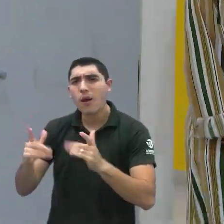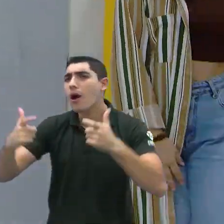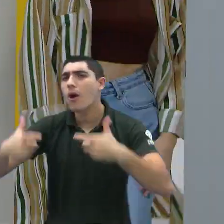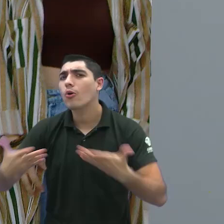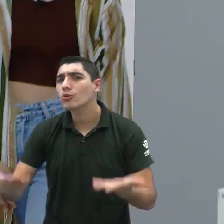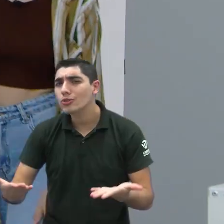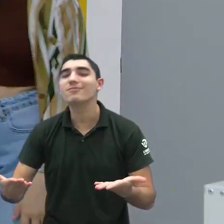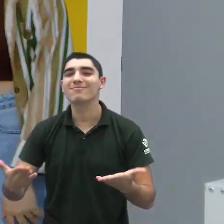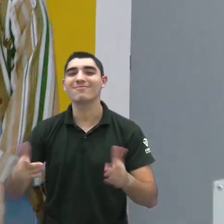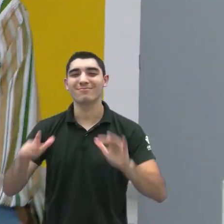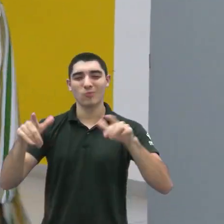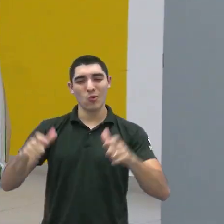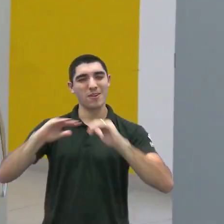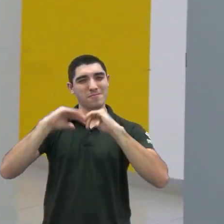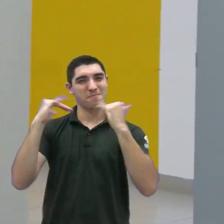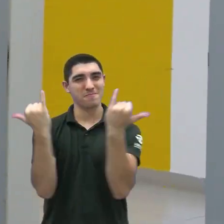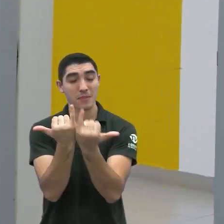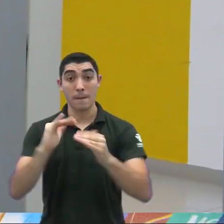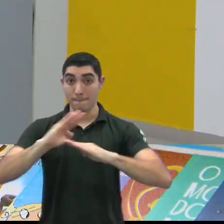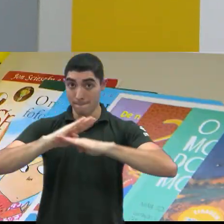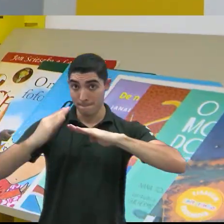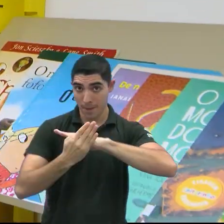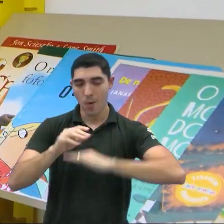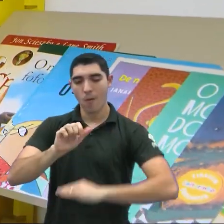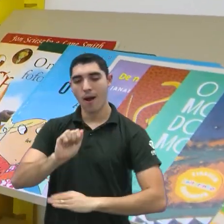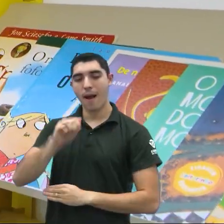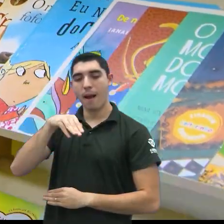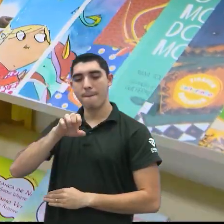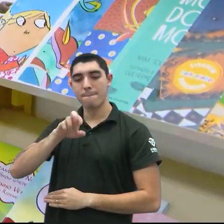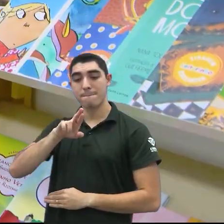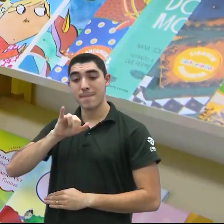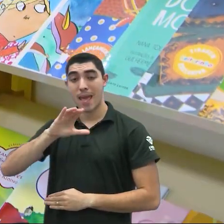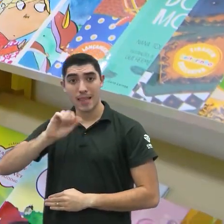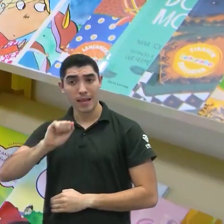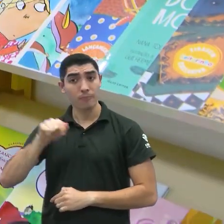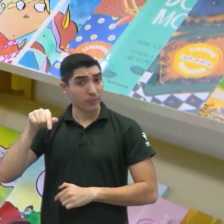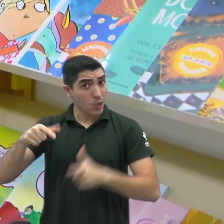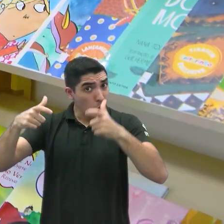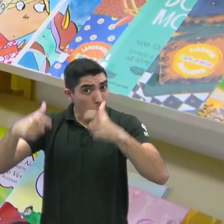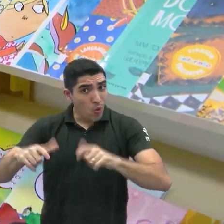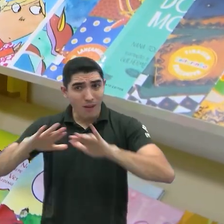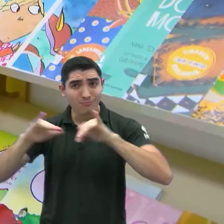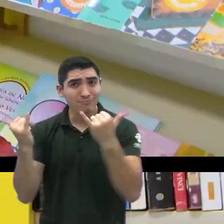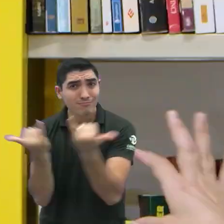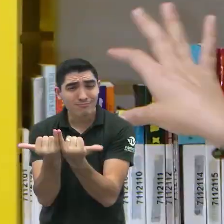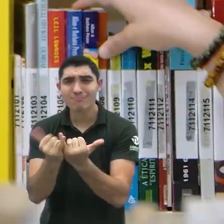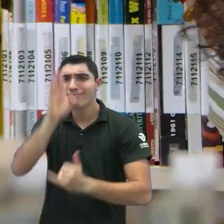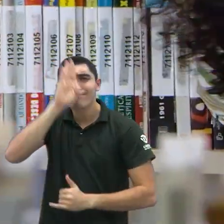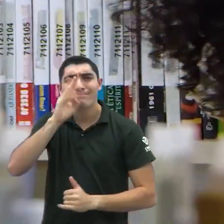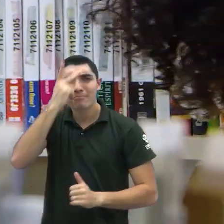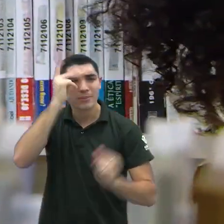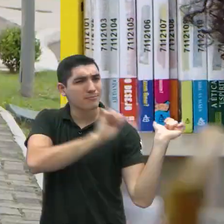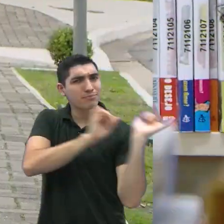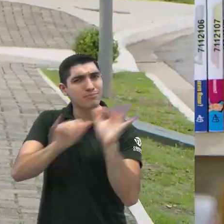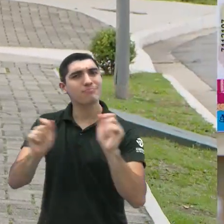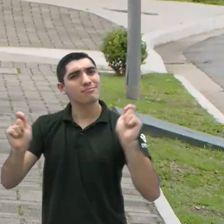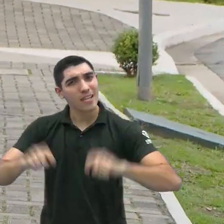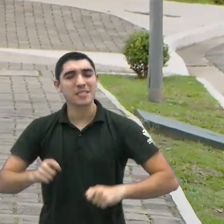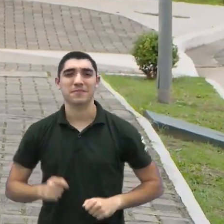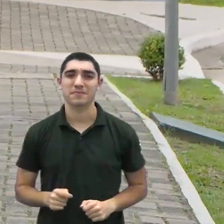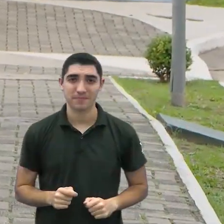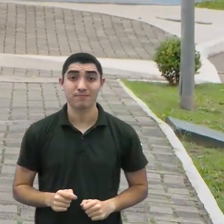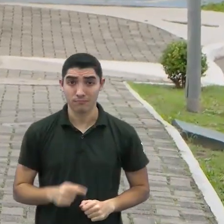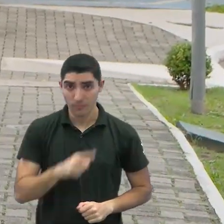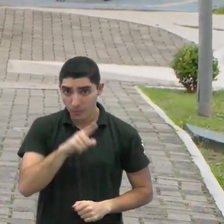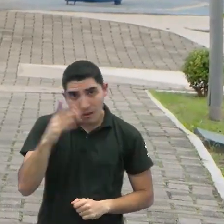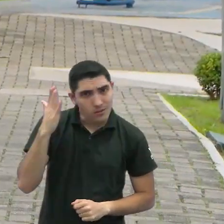da Juventude, que fica no bairro Jardim América e é um espaço aberto a toda a comunidade. Pois é,